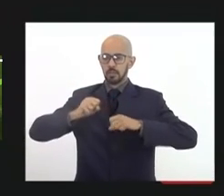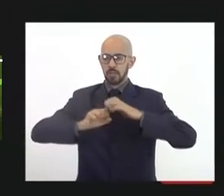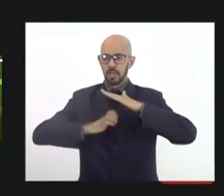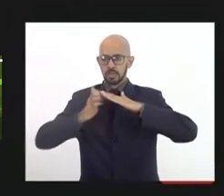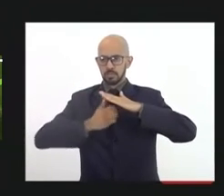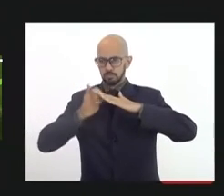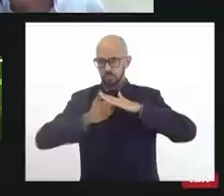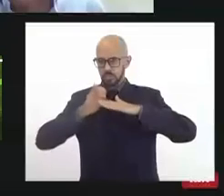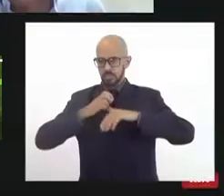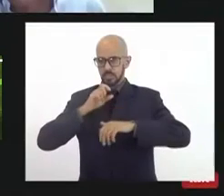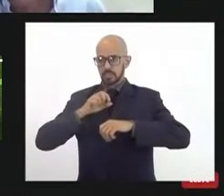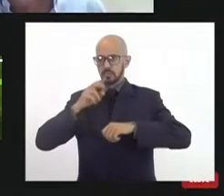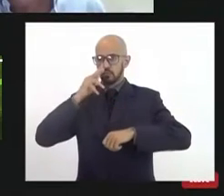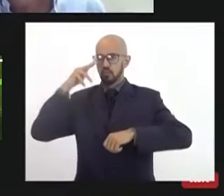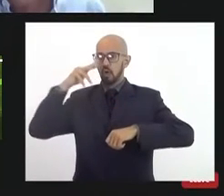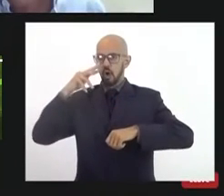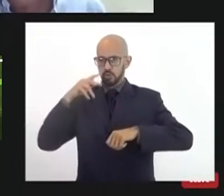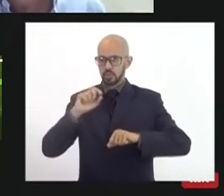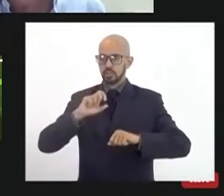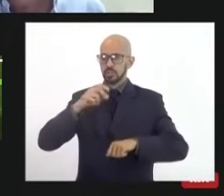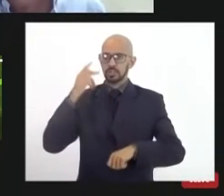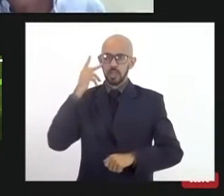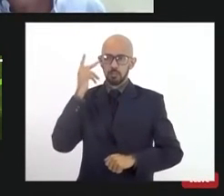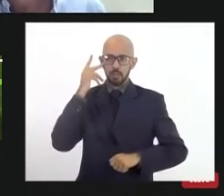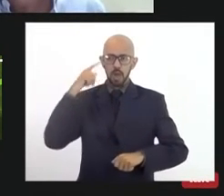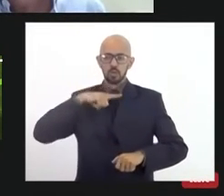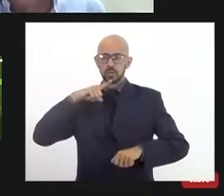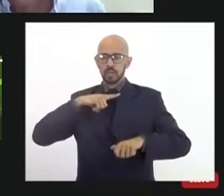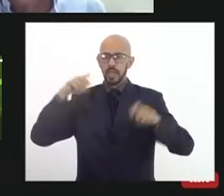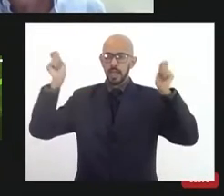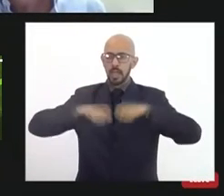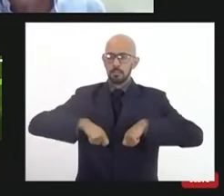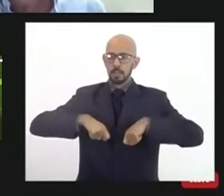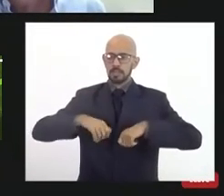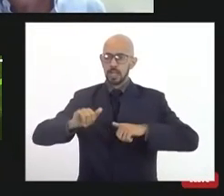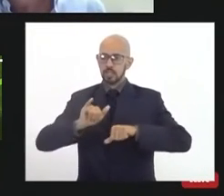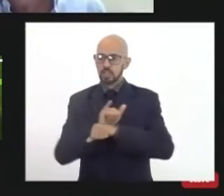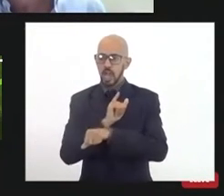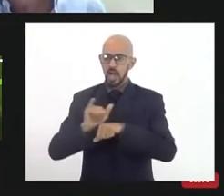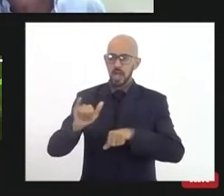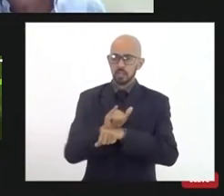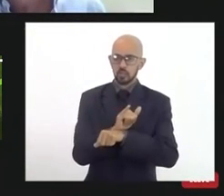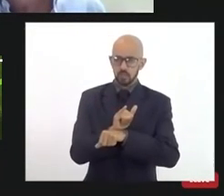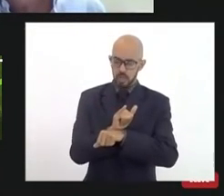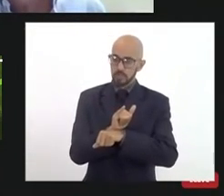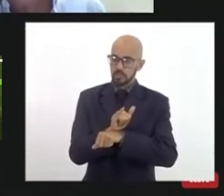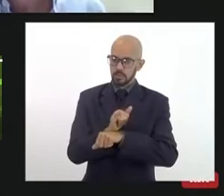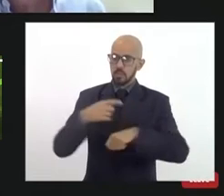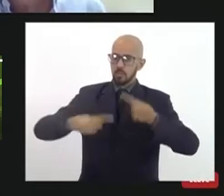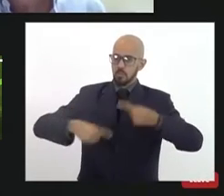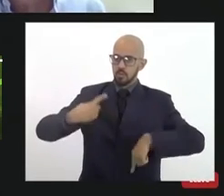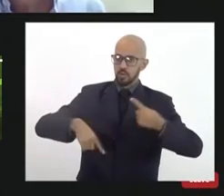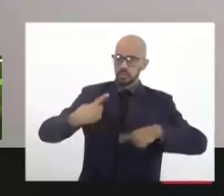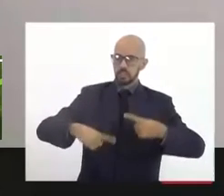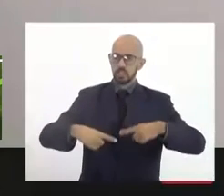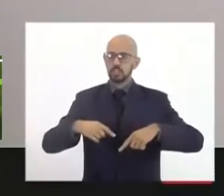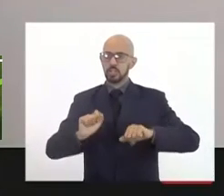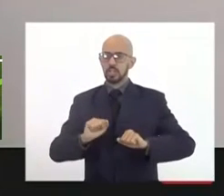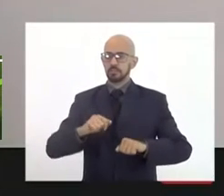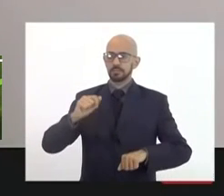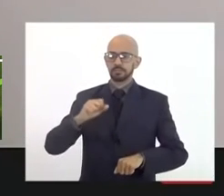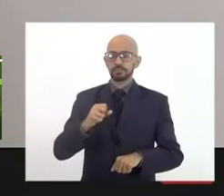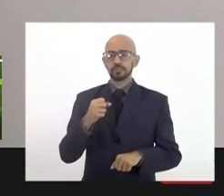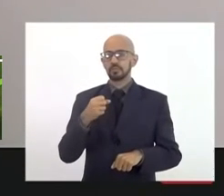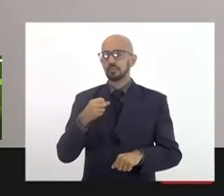Paulo realmente tem. São Paulo tem uma capacidade de articulação política muito forte, não há dúvida. Quem senta